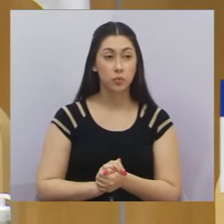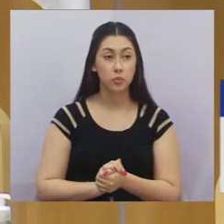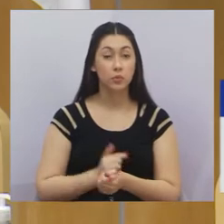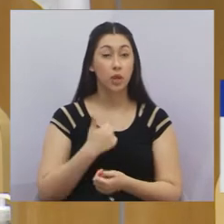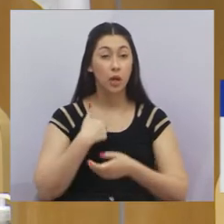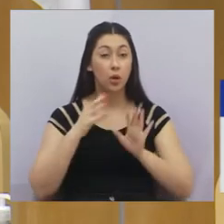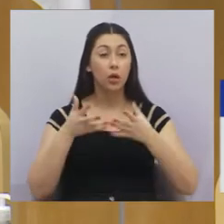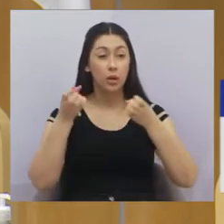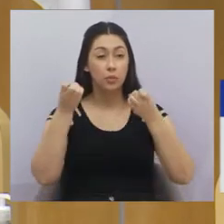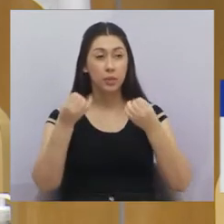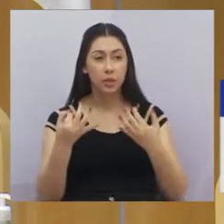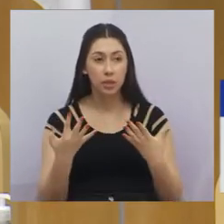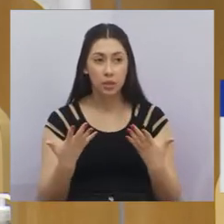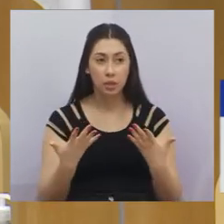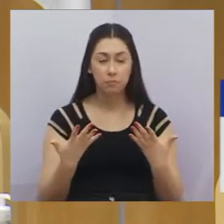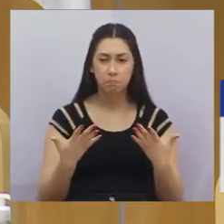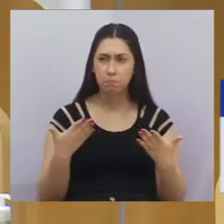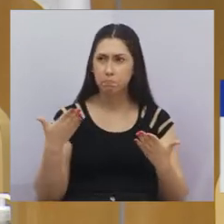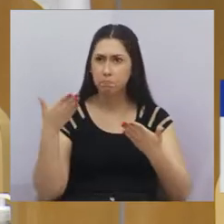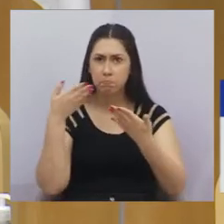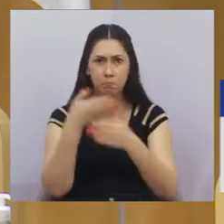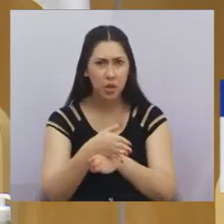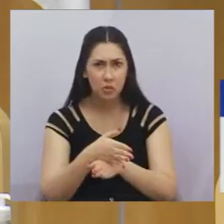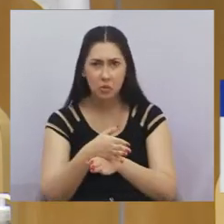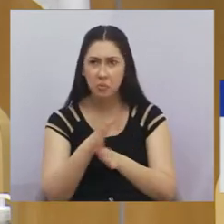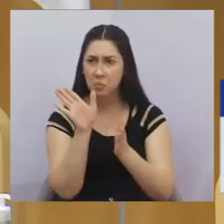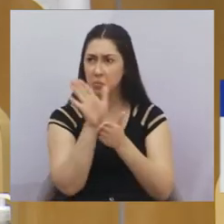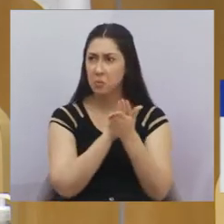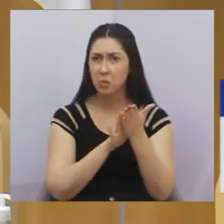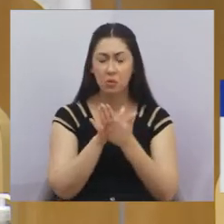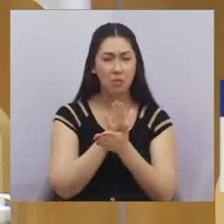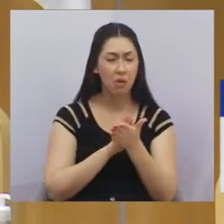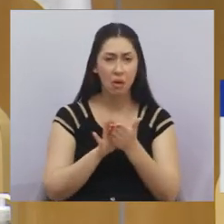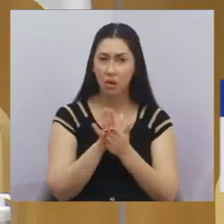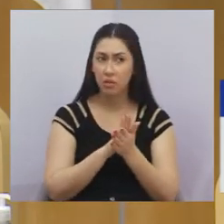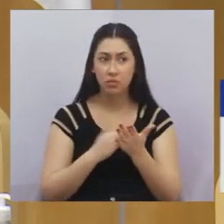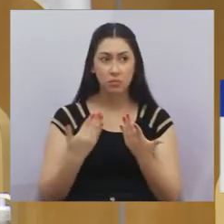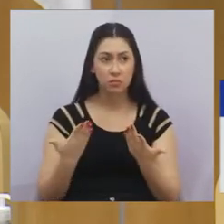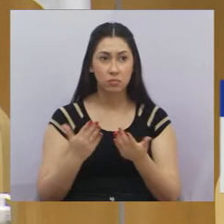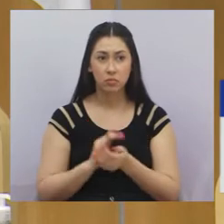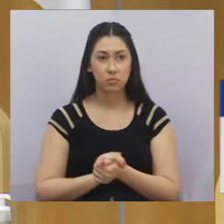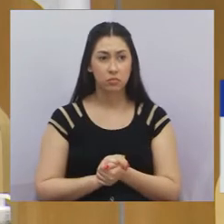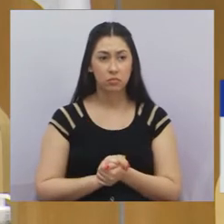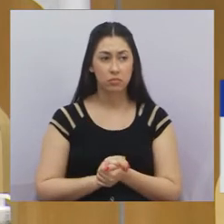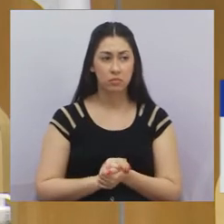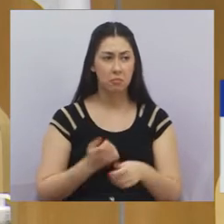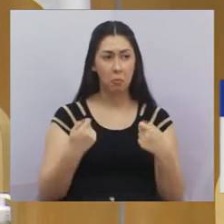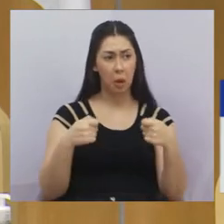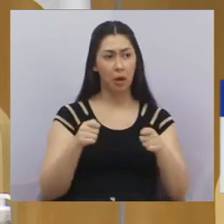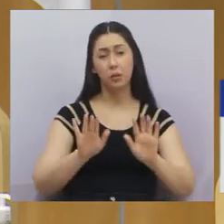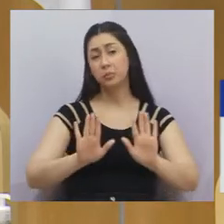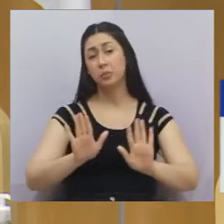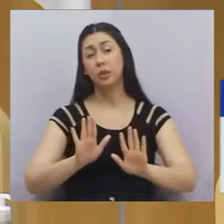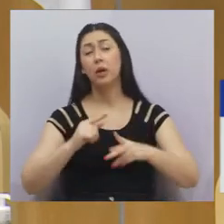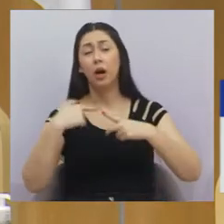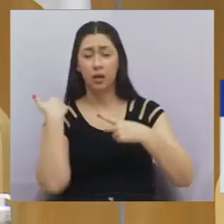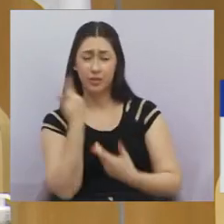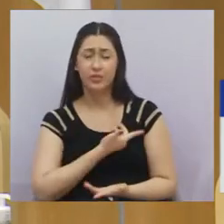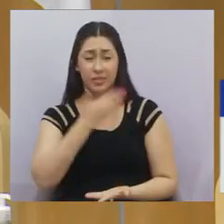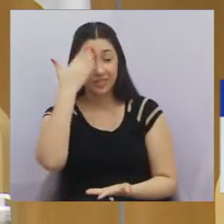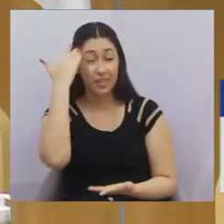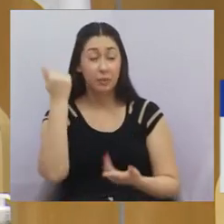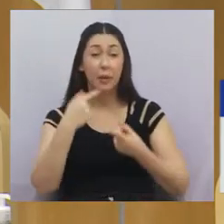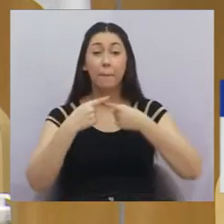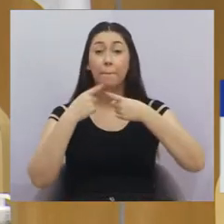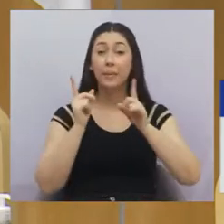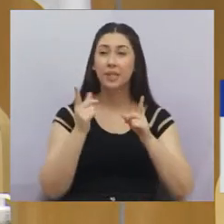eu disse, não houve, então, uma participação da nossa parte, nem precisaria ter, não precisaria ter, a gente sabe disso,